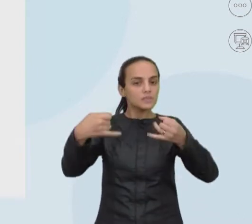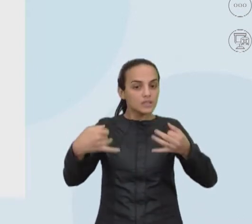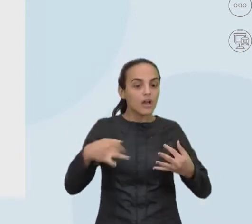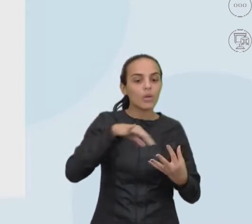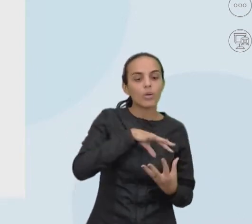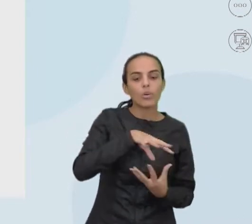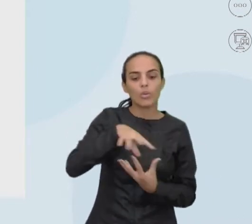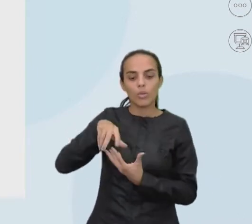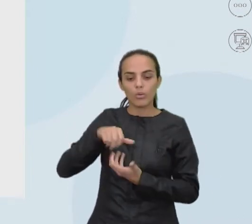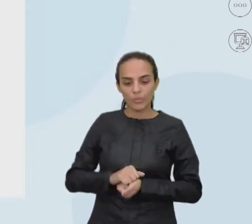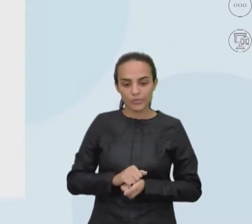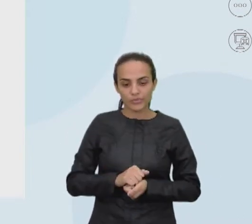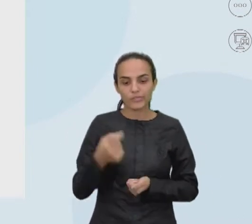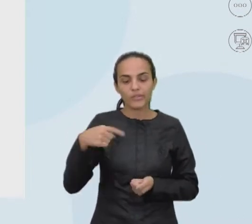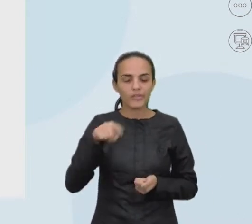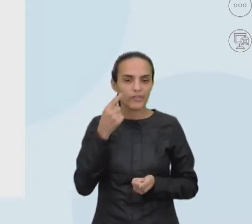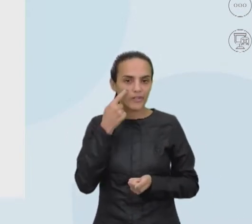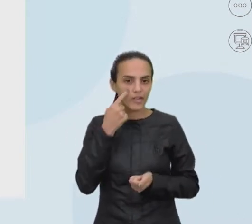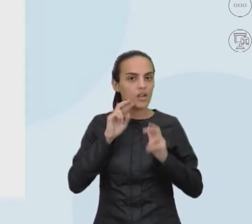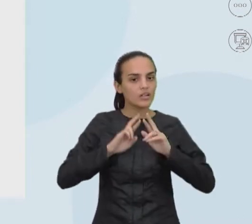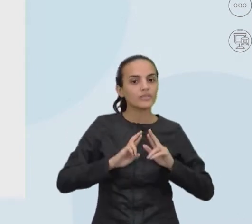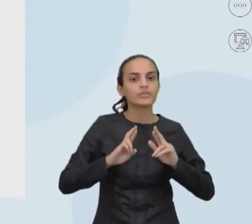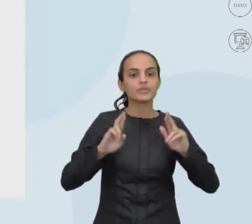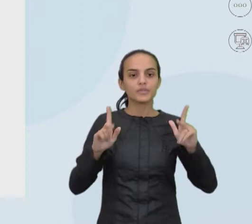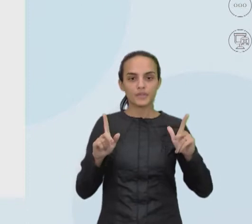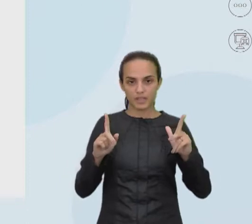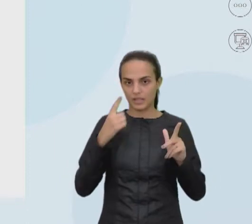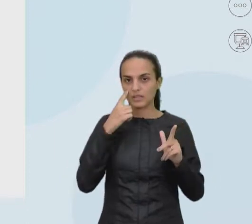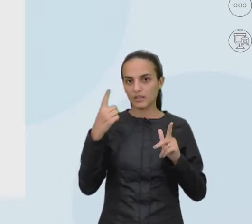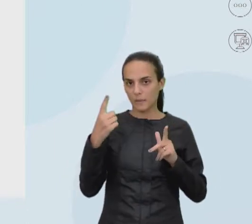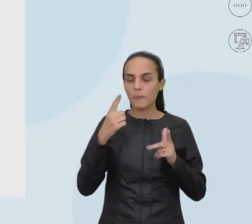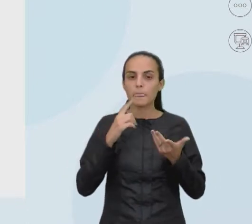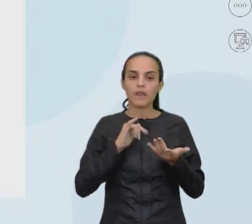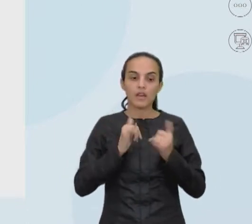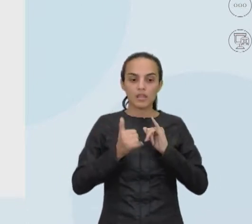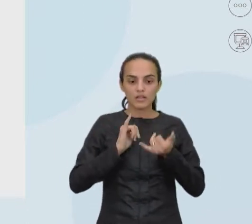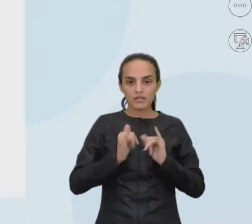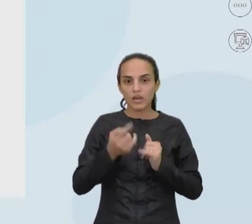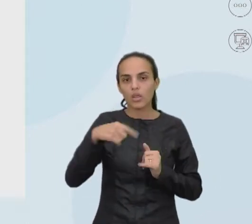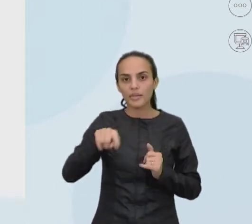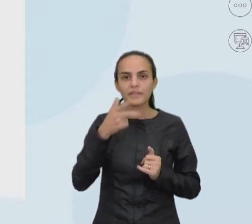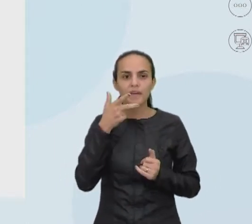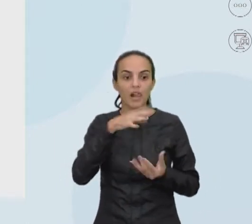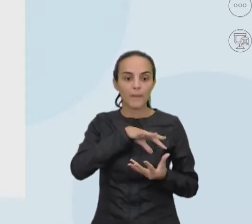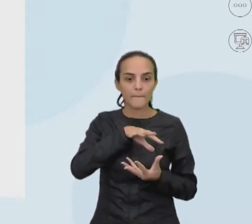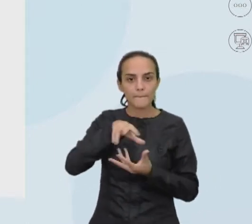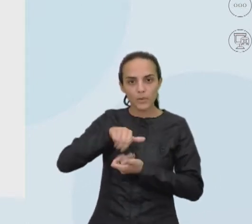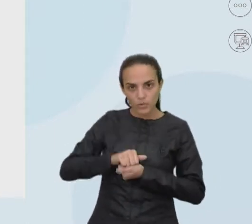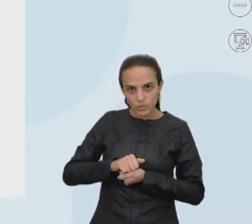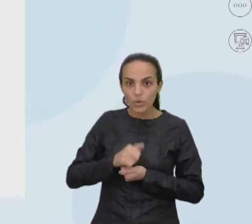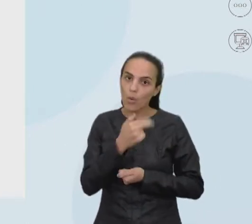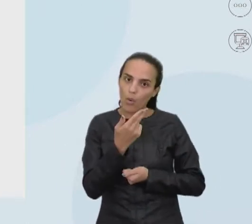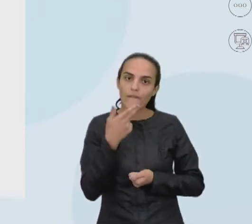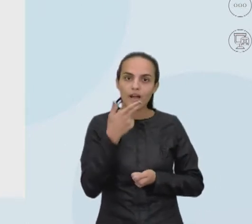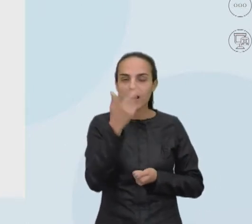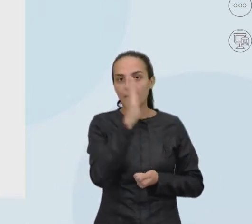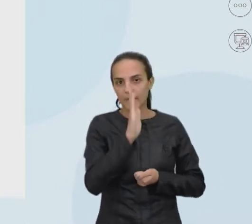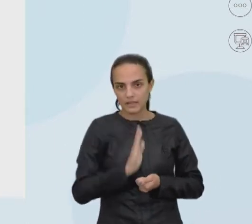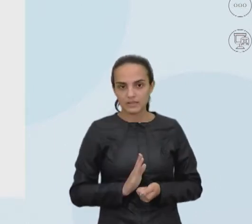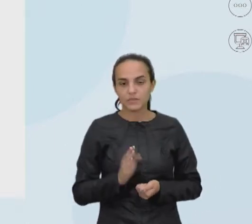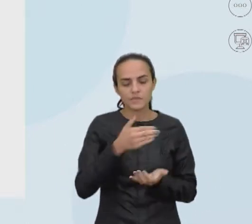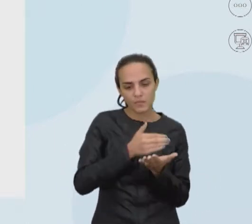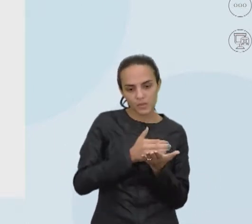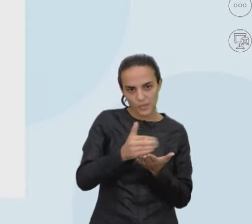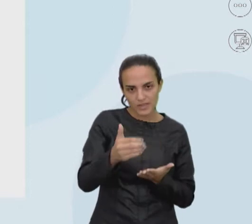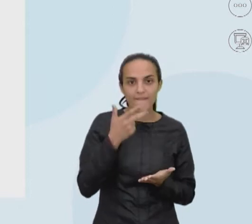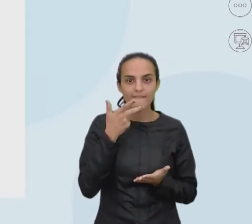até entenderem um pouquinho a diferença da matriz energética quando a gente fala em mundo e quando a gente fala em Brasil. Então vamos começar a